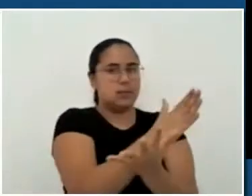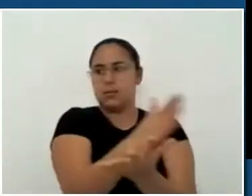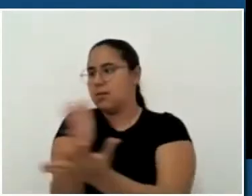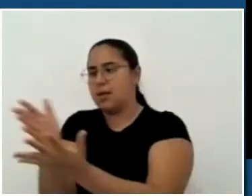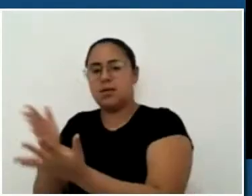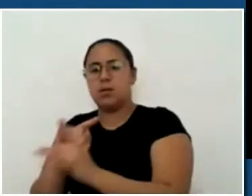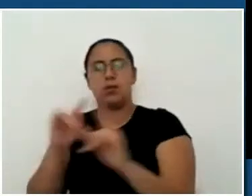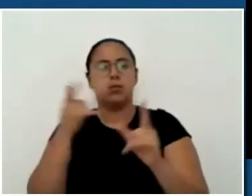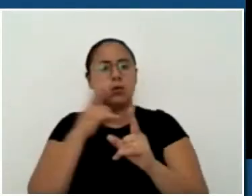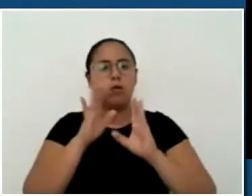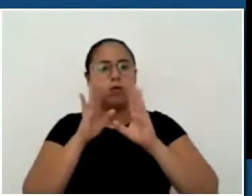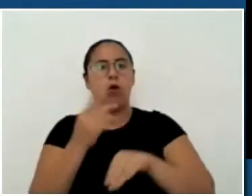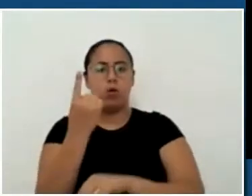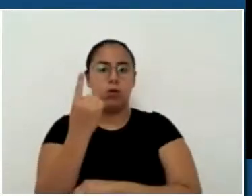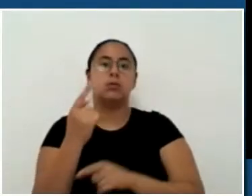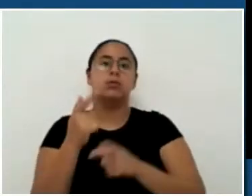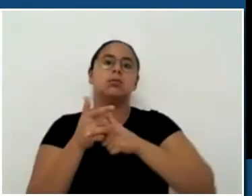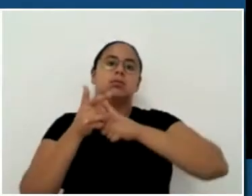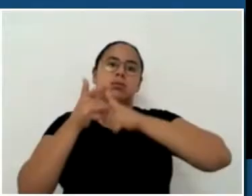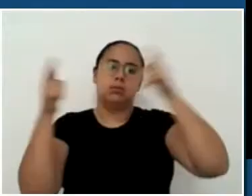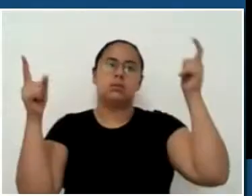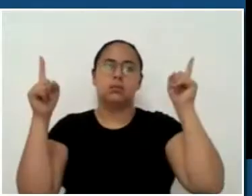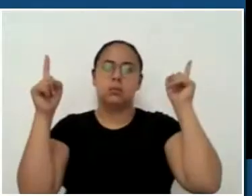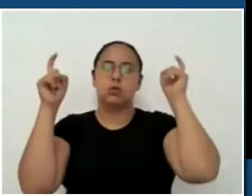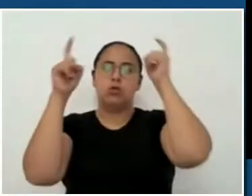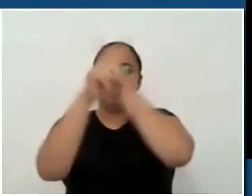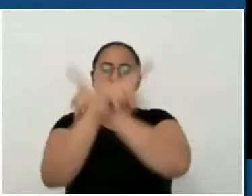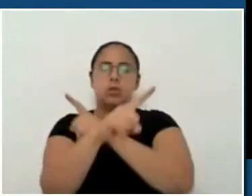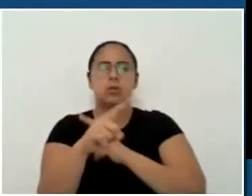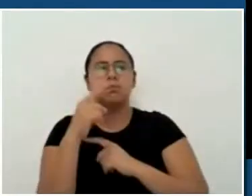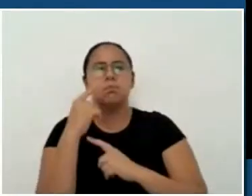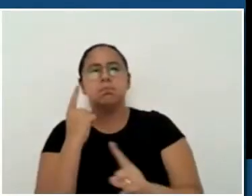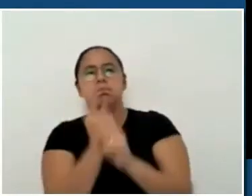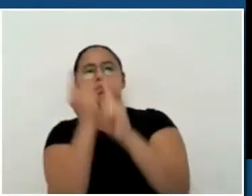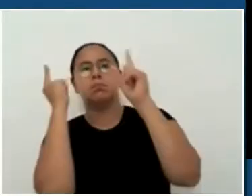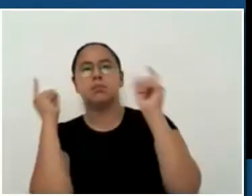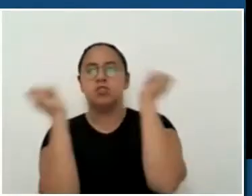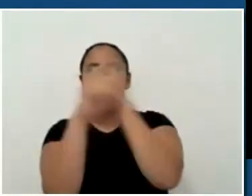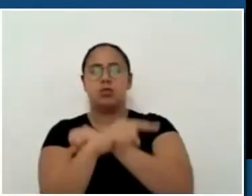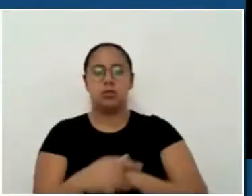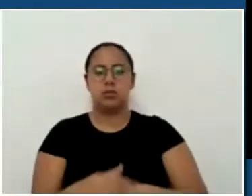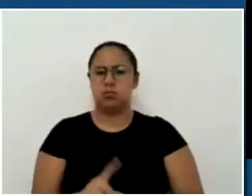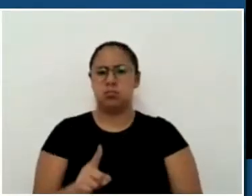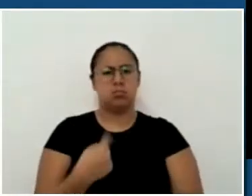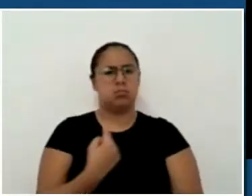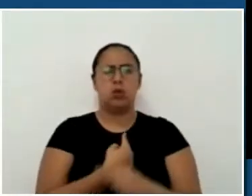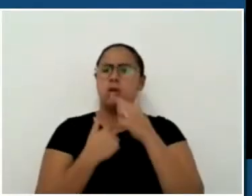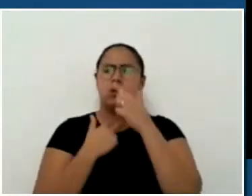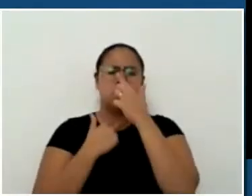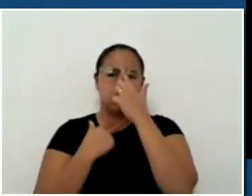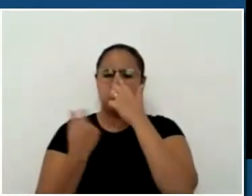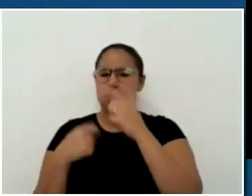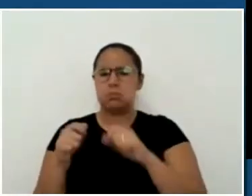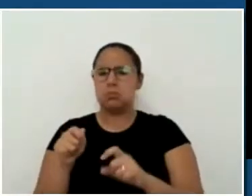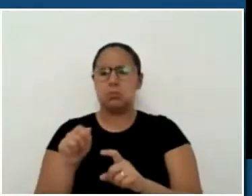pouco mais difícil o diagnóstico. A gente não tem que ter a pressão. A gente sempre tem que intervir primeiro no